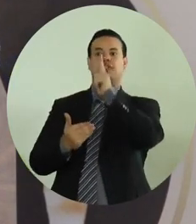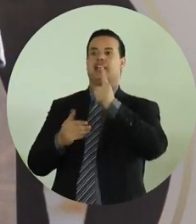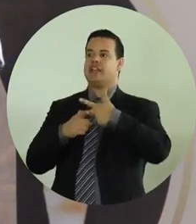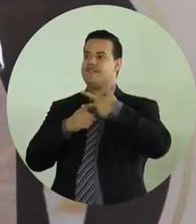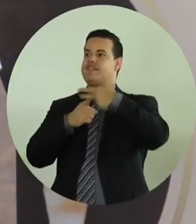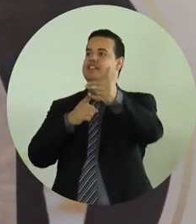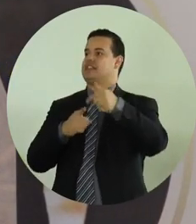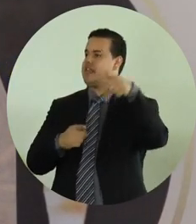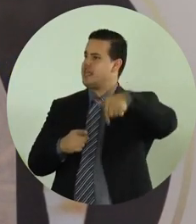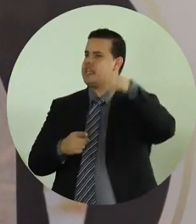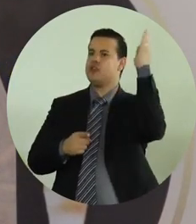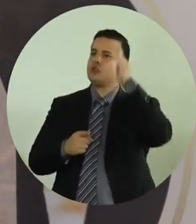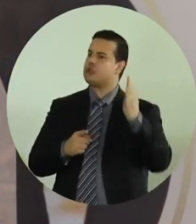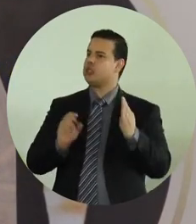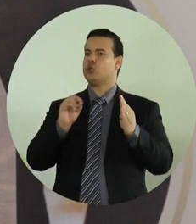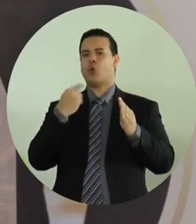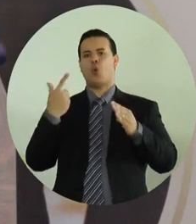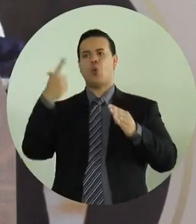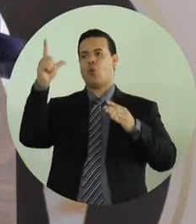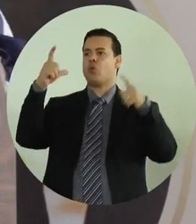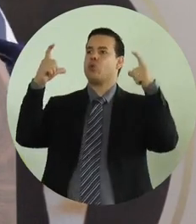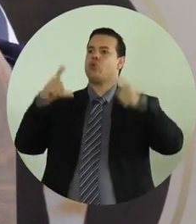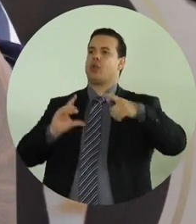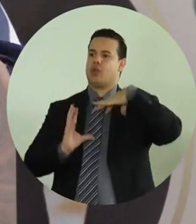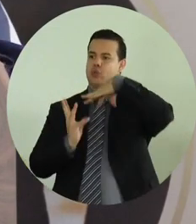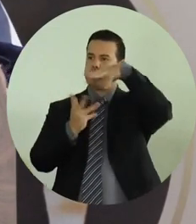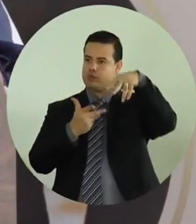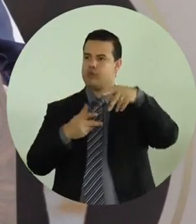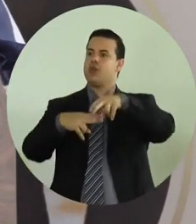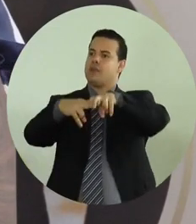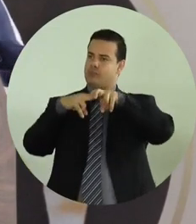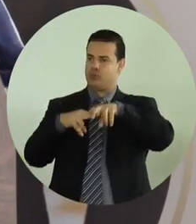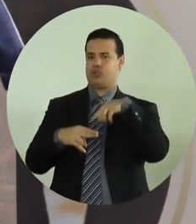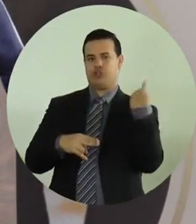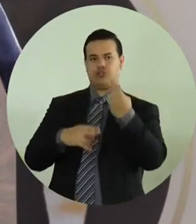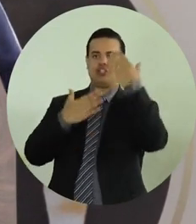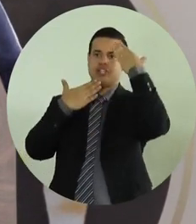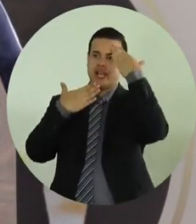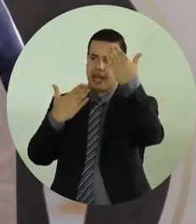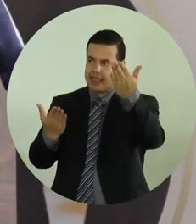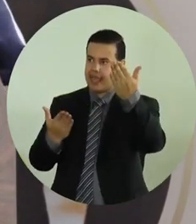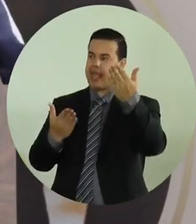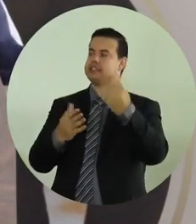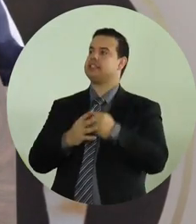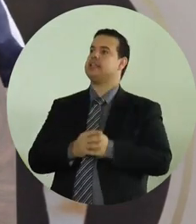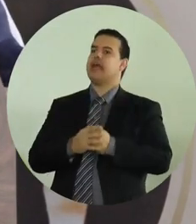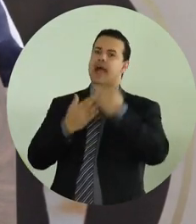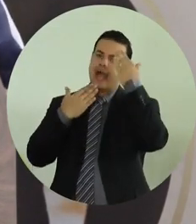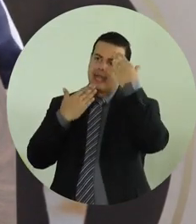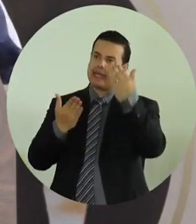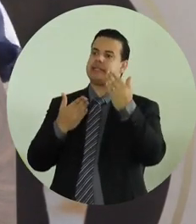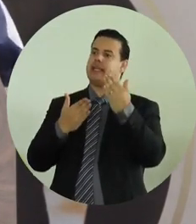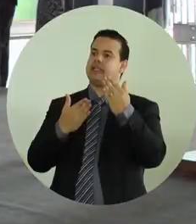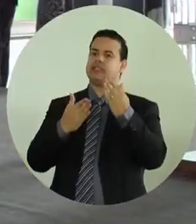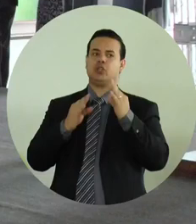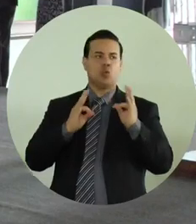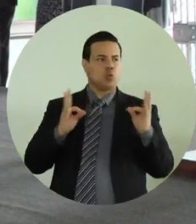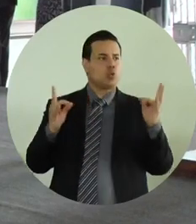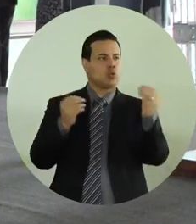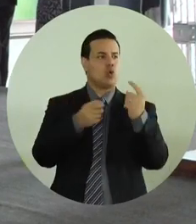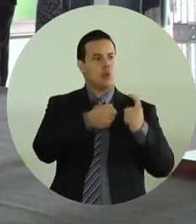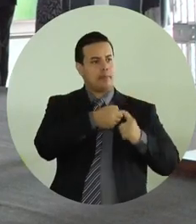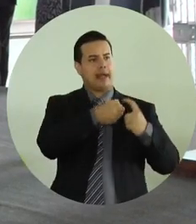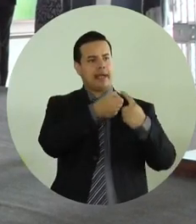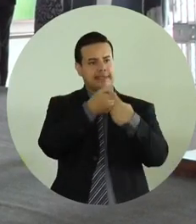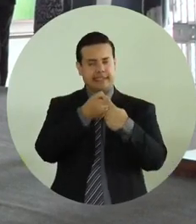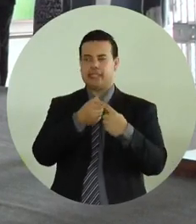ou em qualquer parte do mundo. E é por isso que a gente agradece a colaboração de todos os parceiros, e quando eu